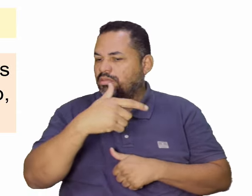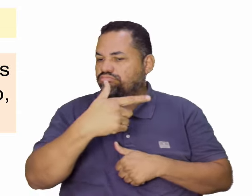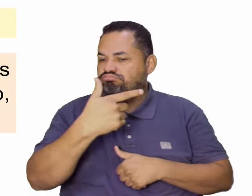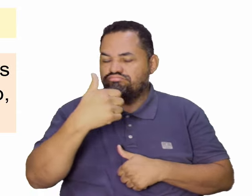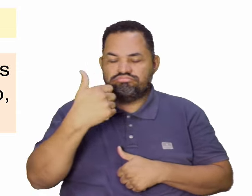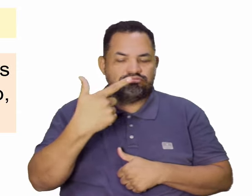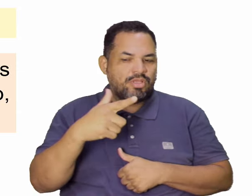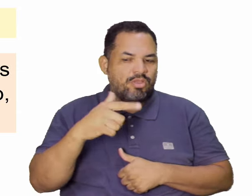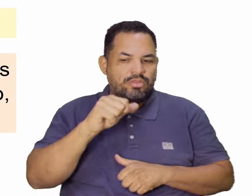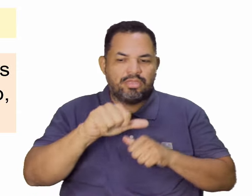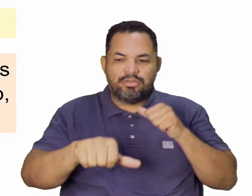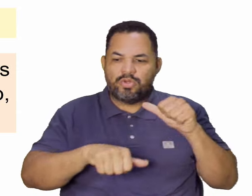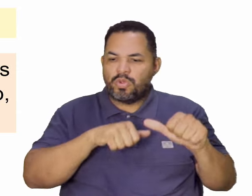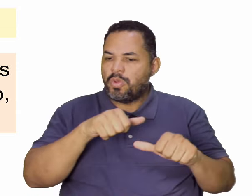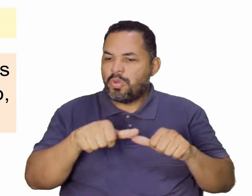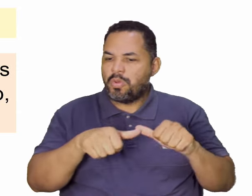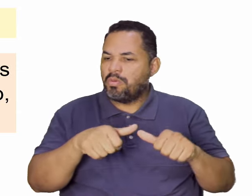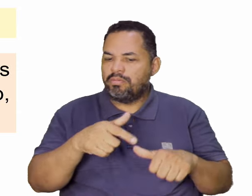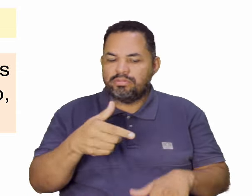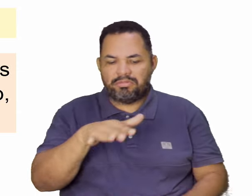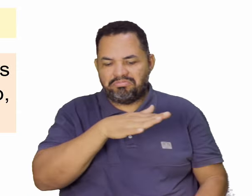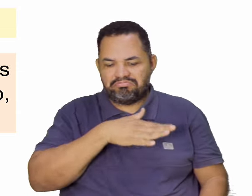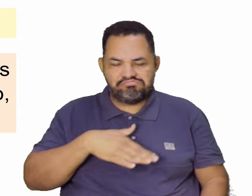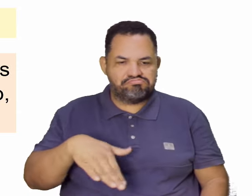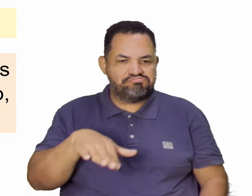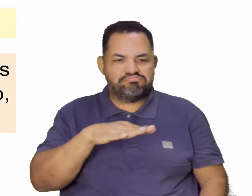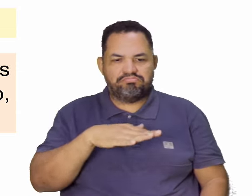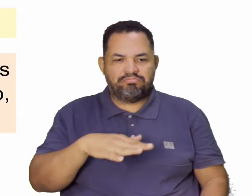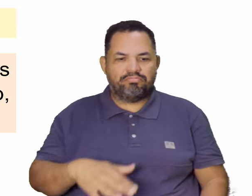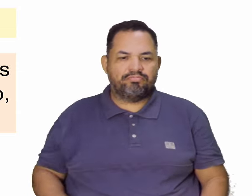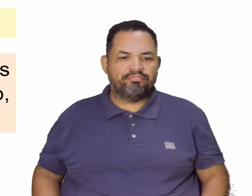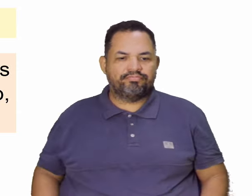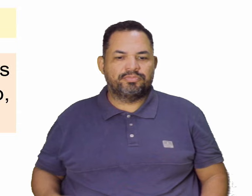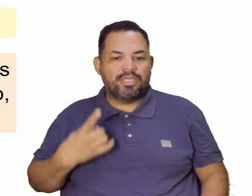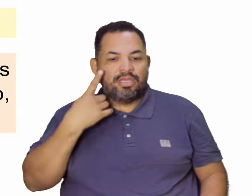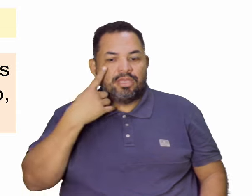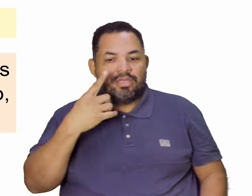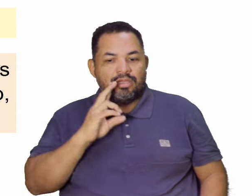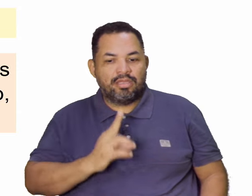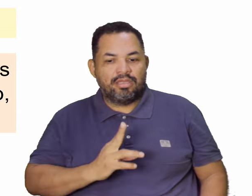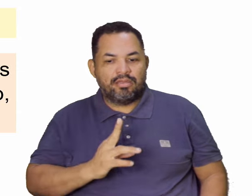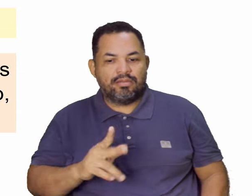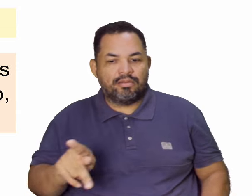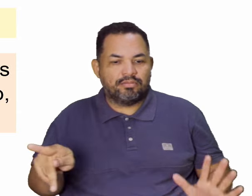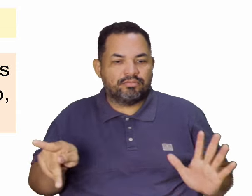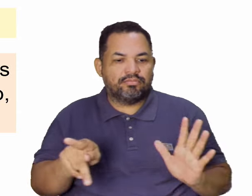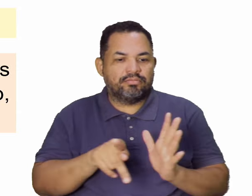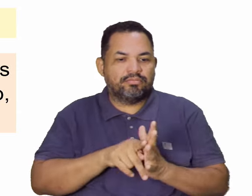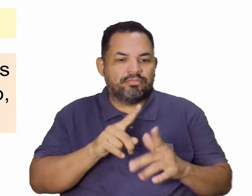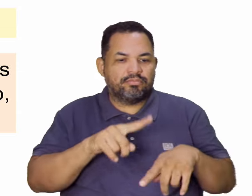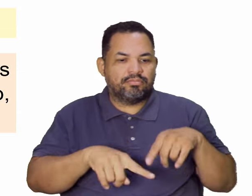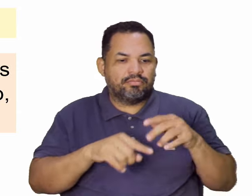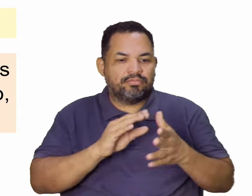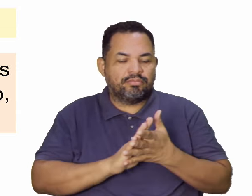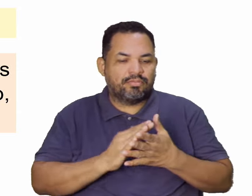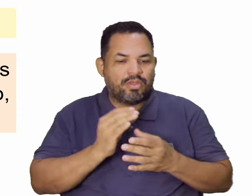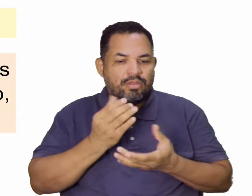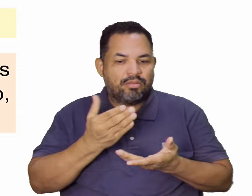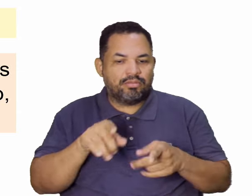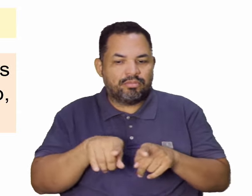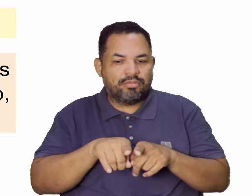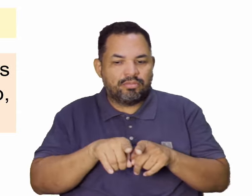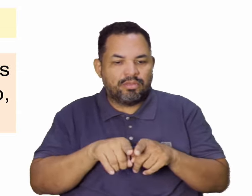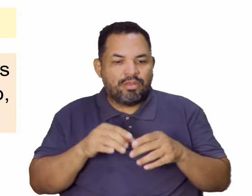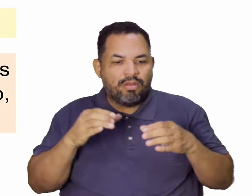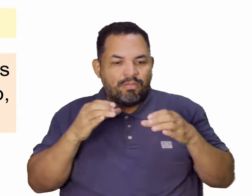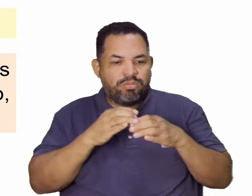com meio ambiente externo se observa a Constância de propriedade macroscópicas como medida